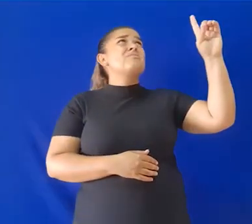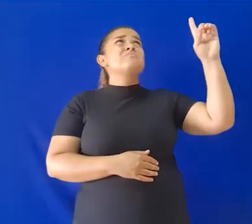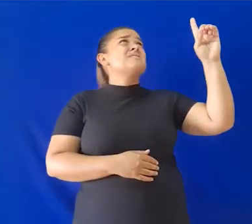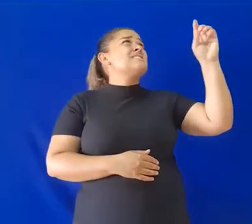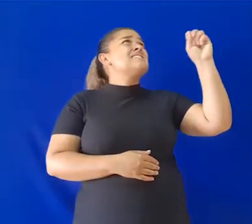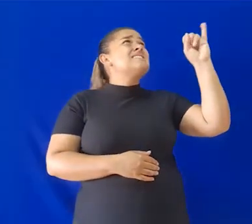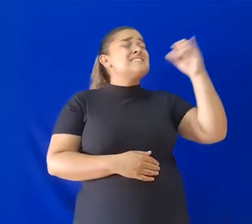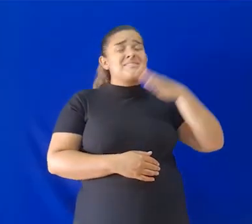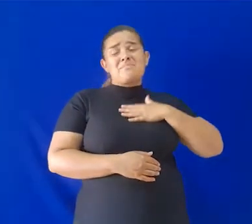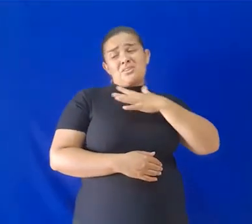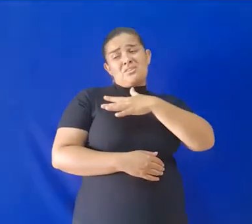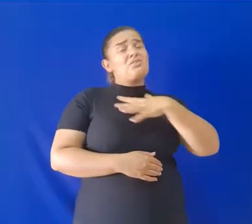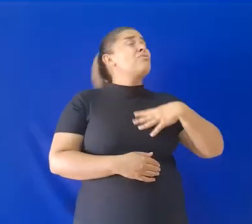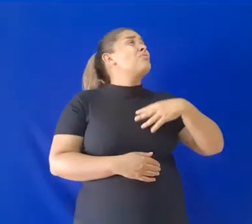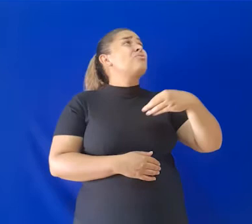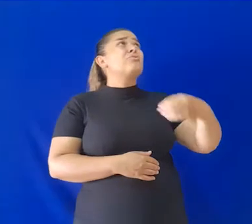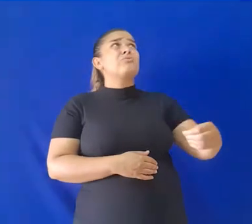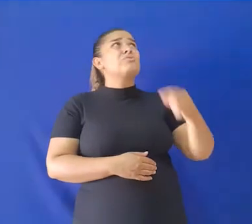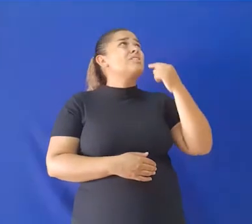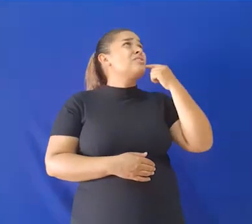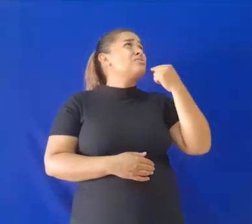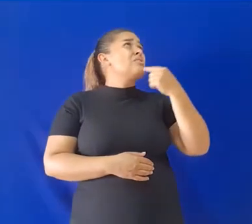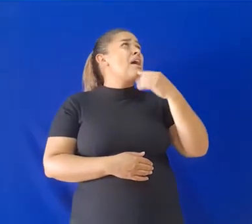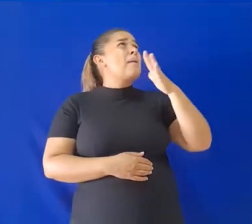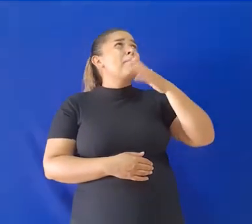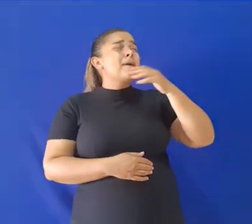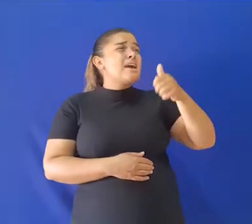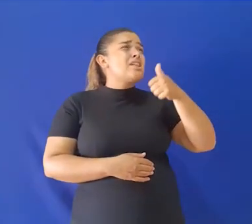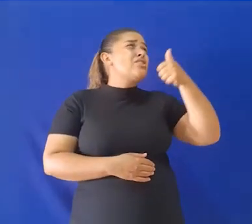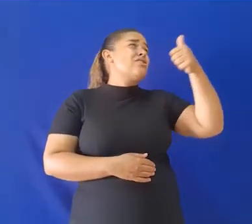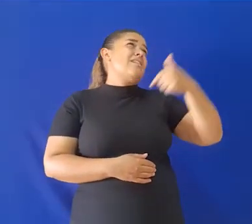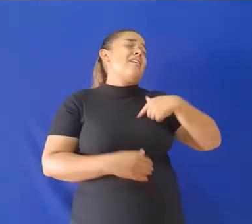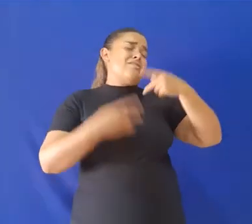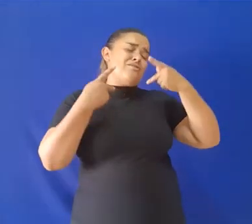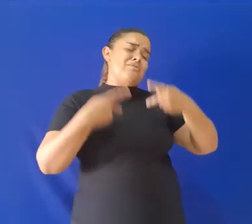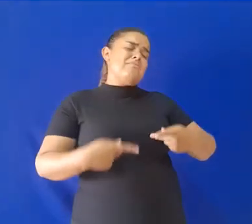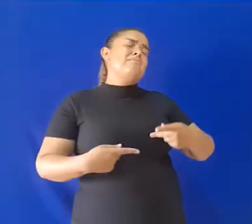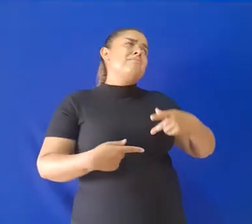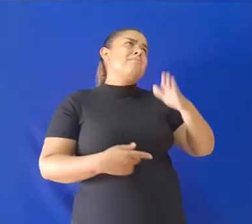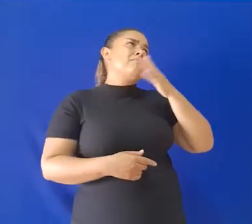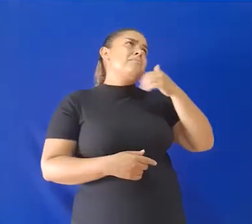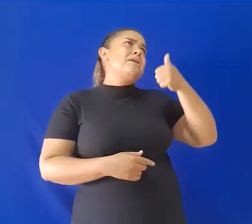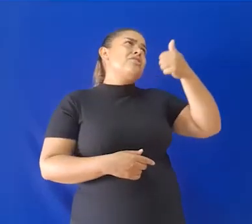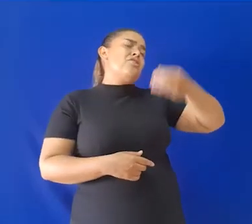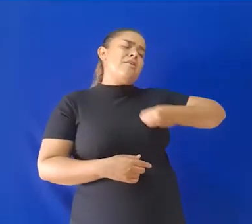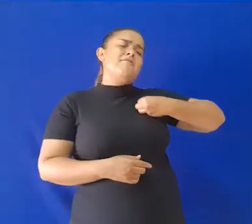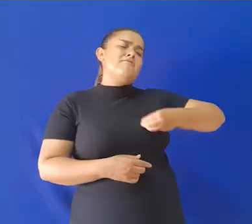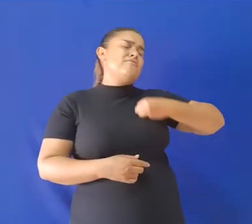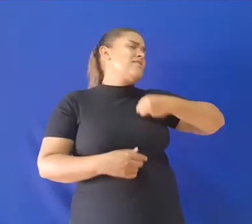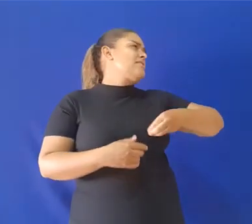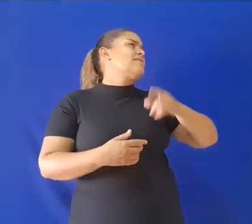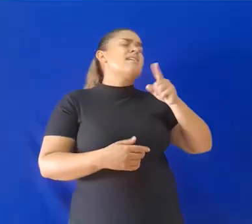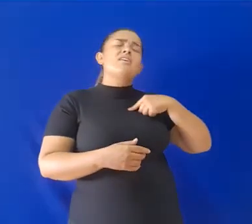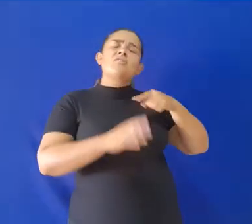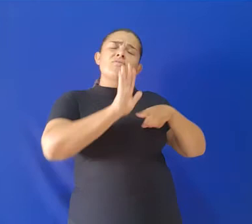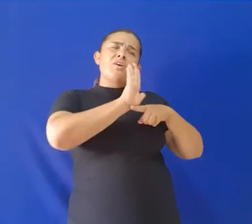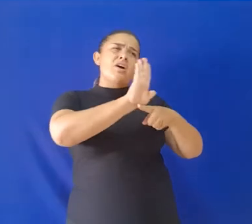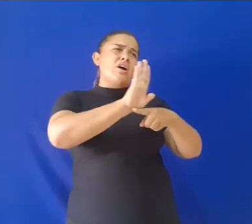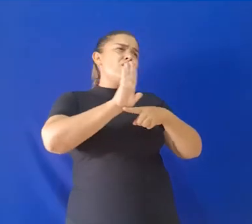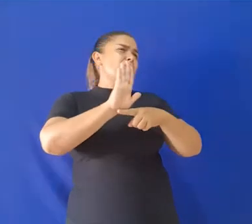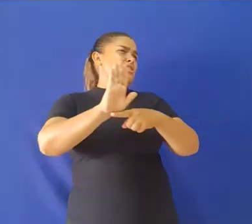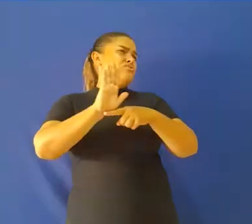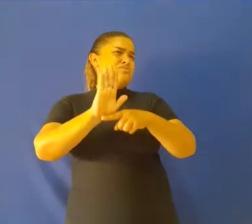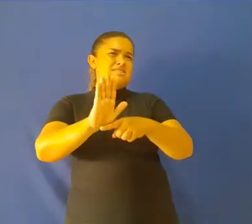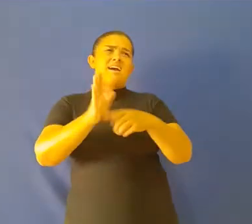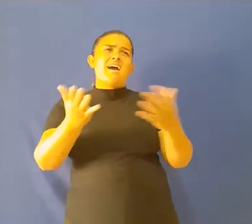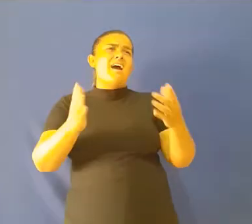quando acontece: oh meu Deus, se meu filho não for surdo, se ele melhorar, eu vou ser uma pessoa melhor, eu